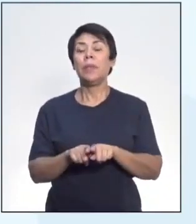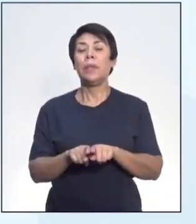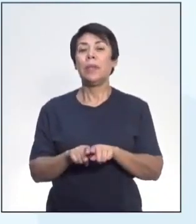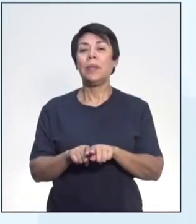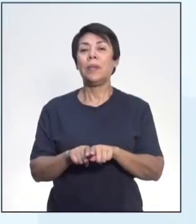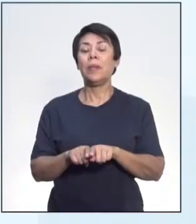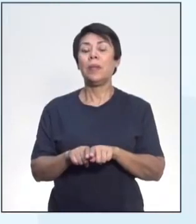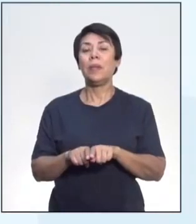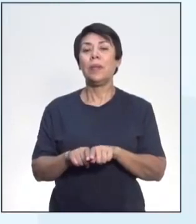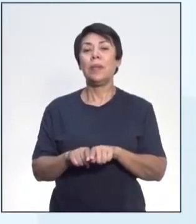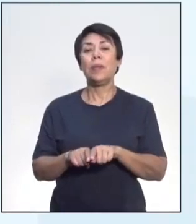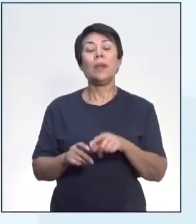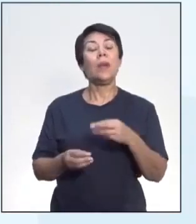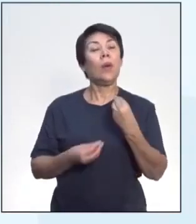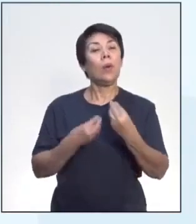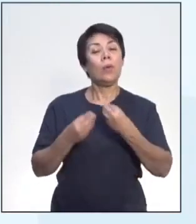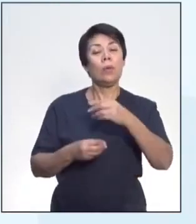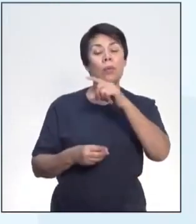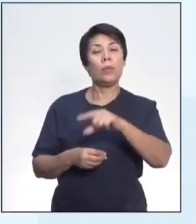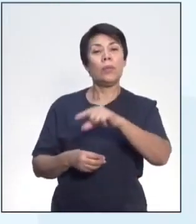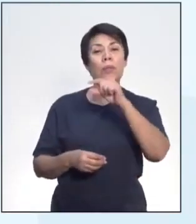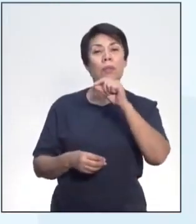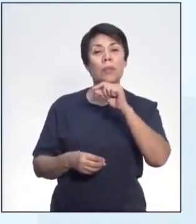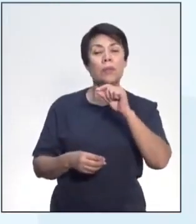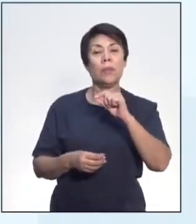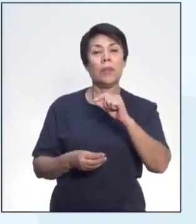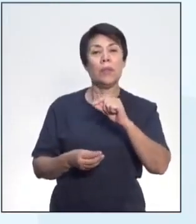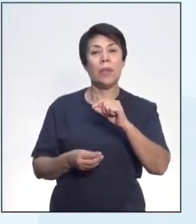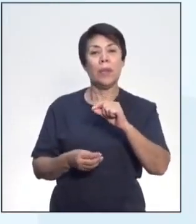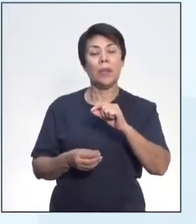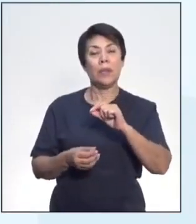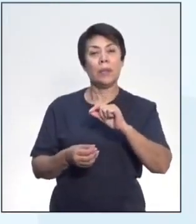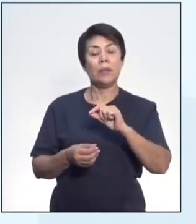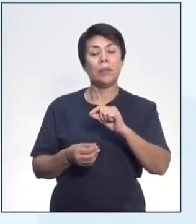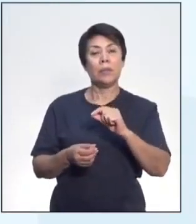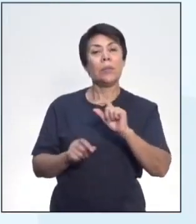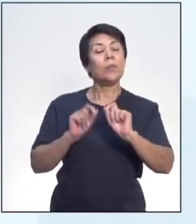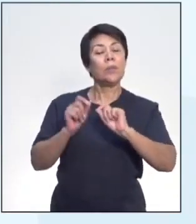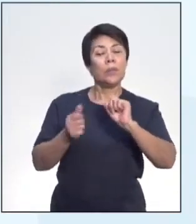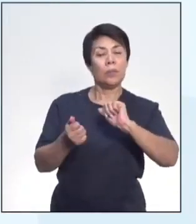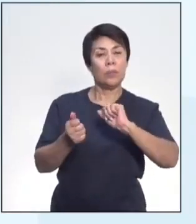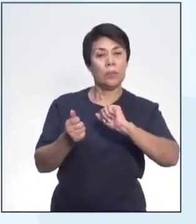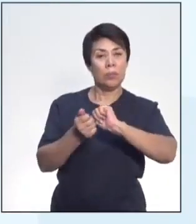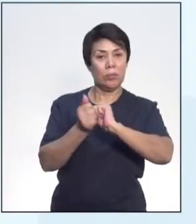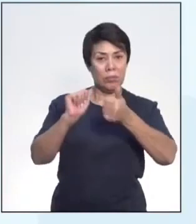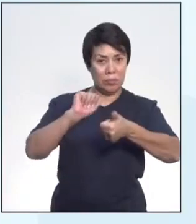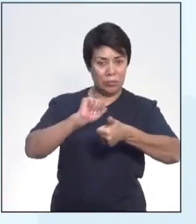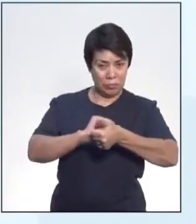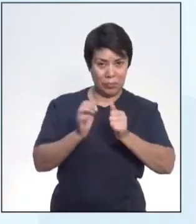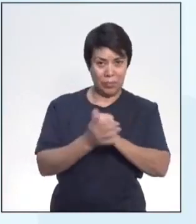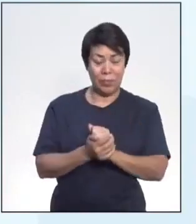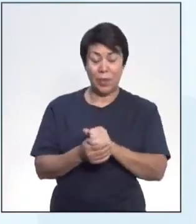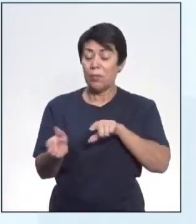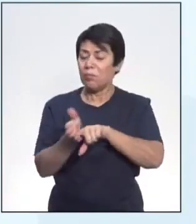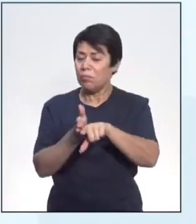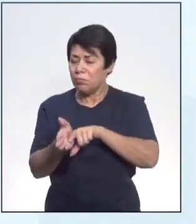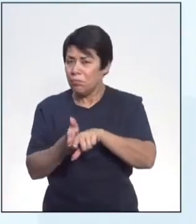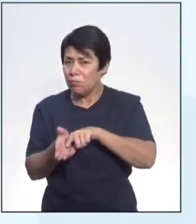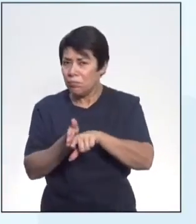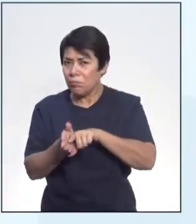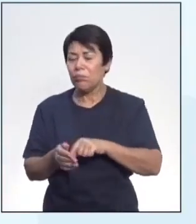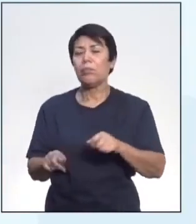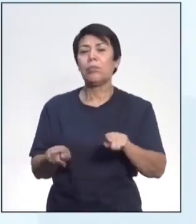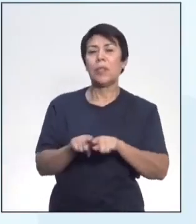escolher condições reacionais adequadas. Investigar causas, elaborar e